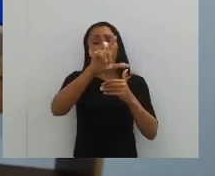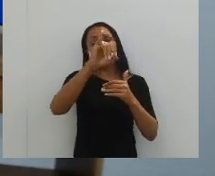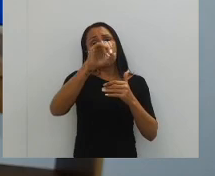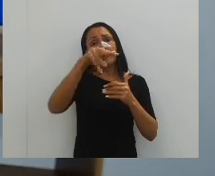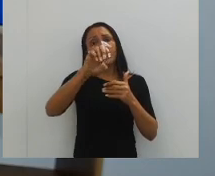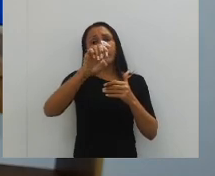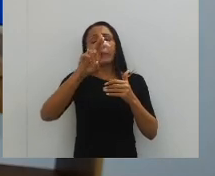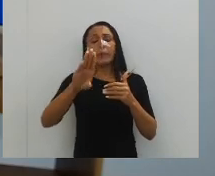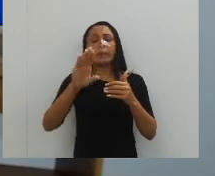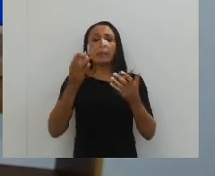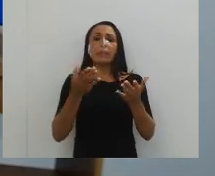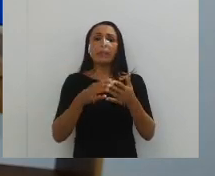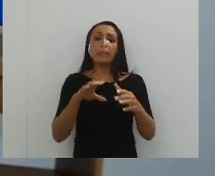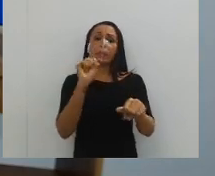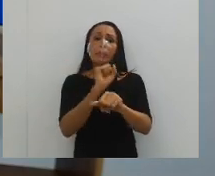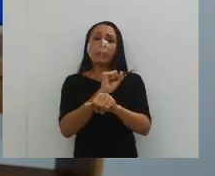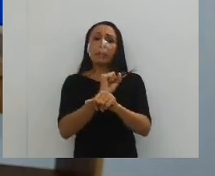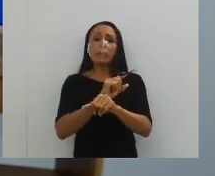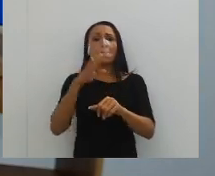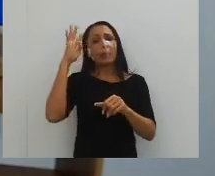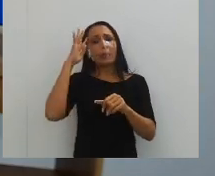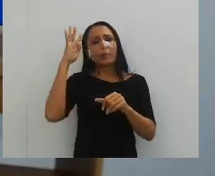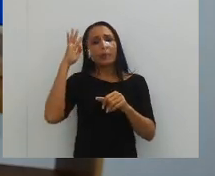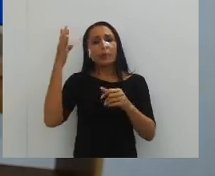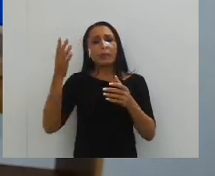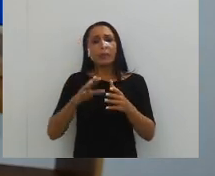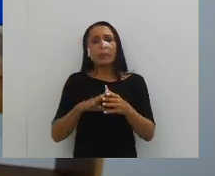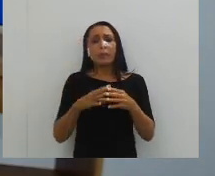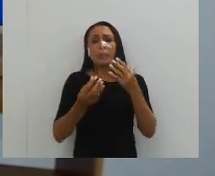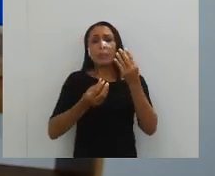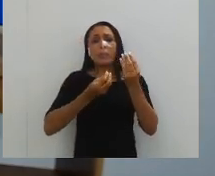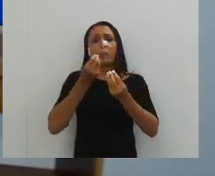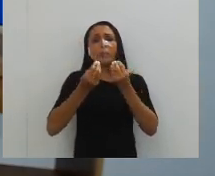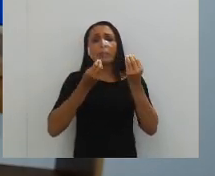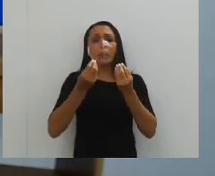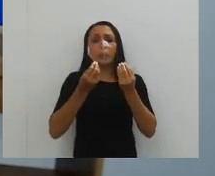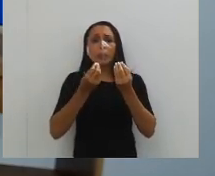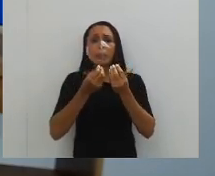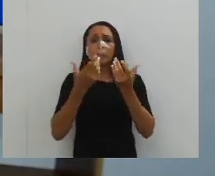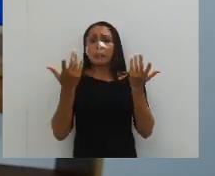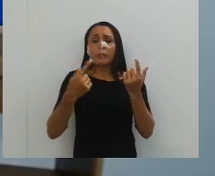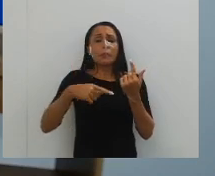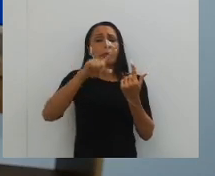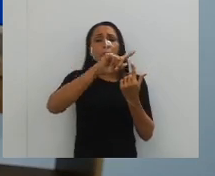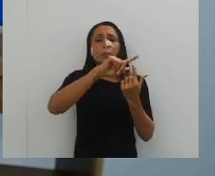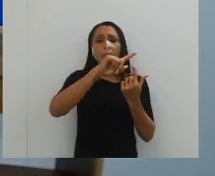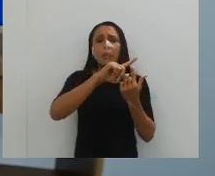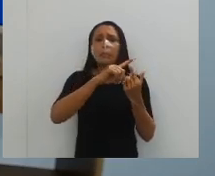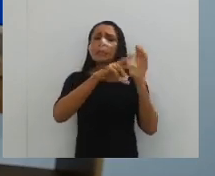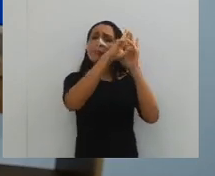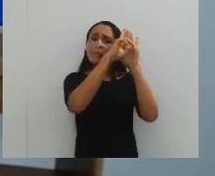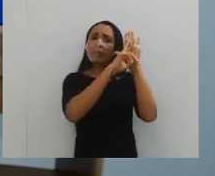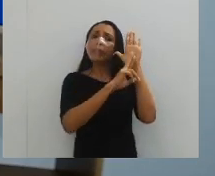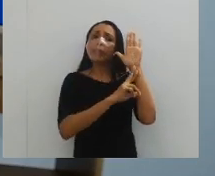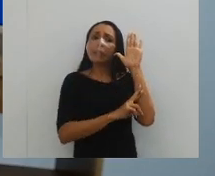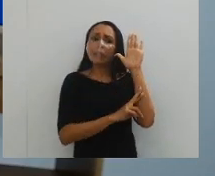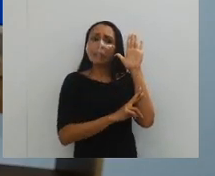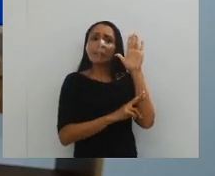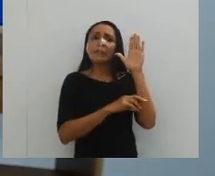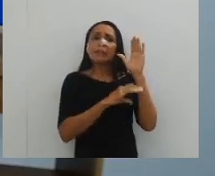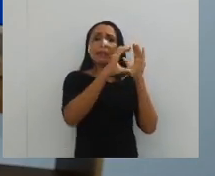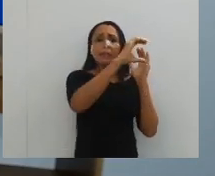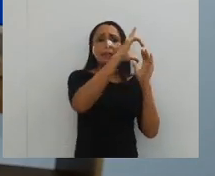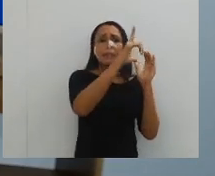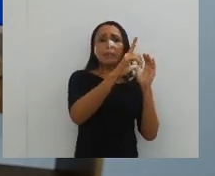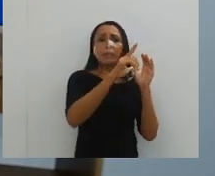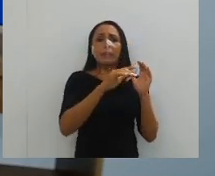gente parou na quarta-feira mostrando exatamente quais foram os critérios que Linneu criou para classificar animal e